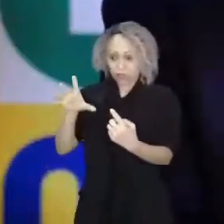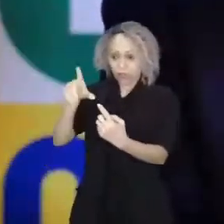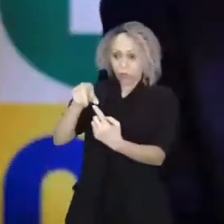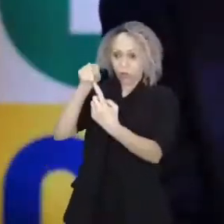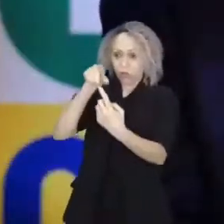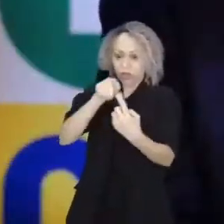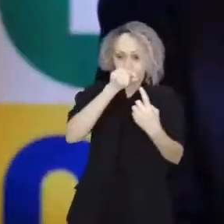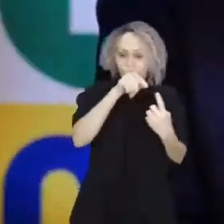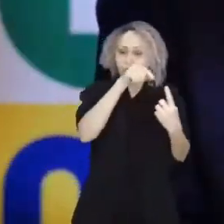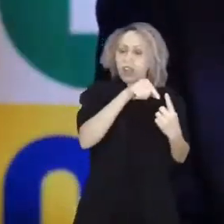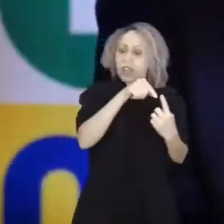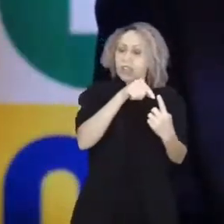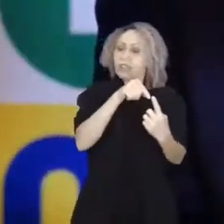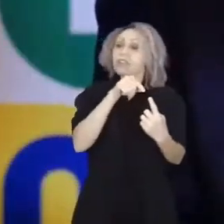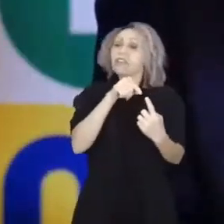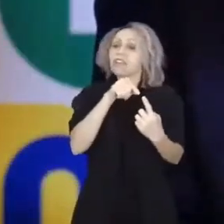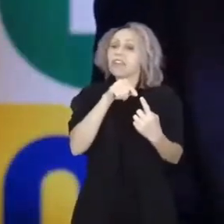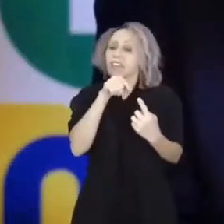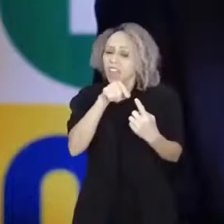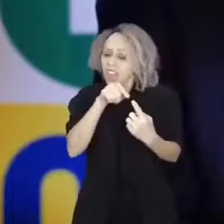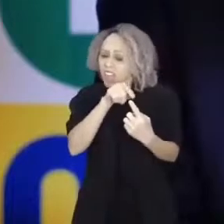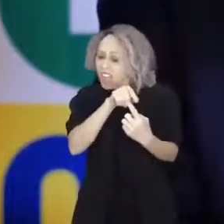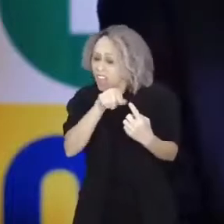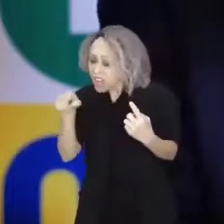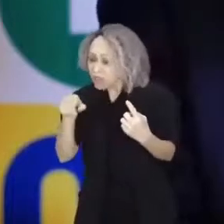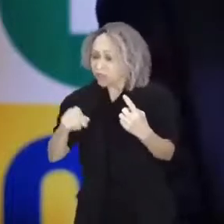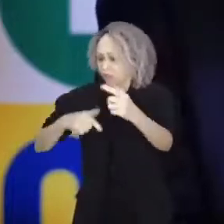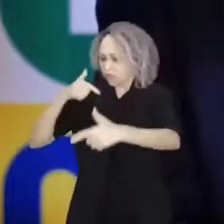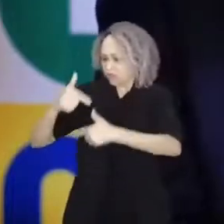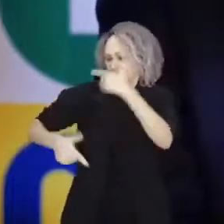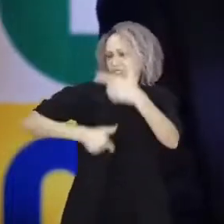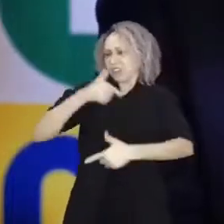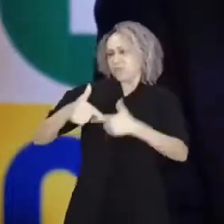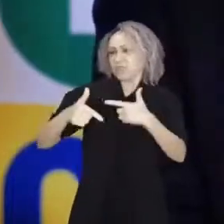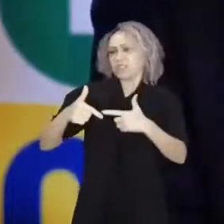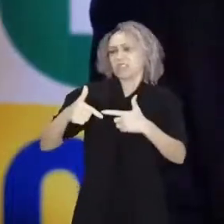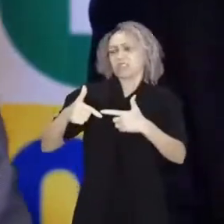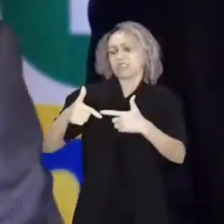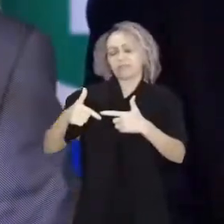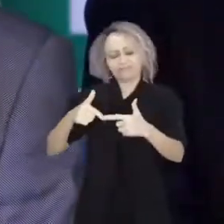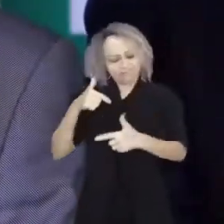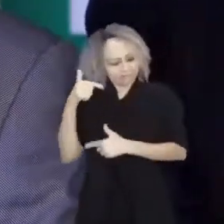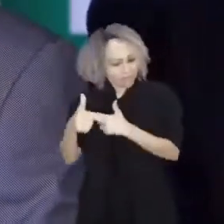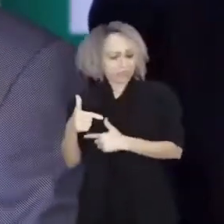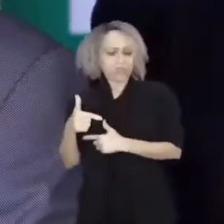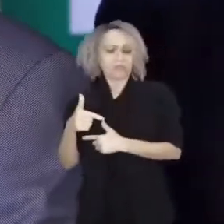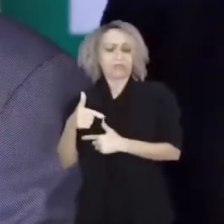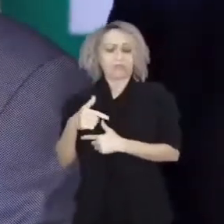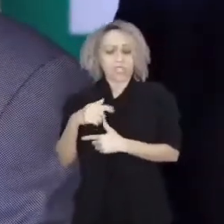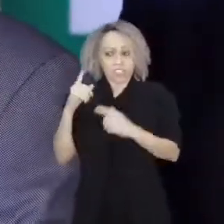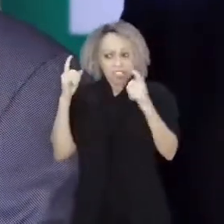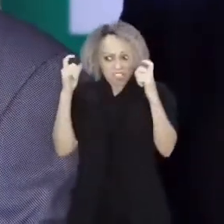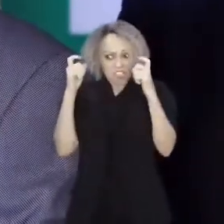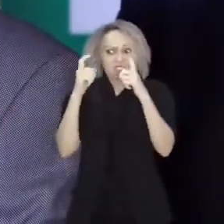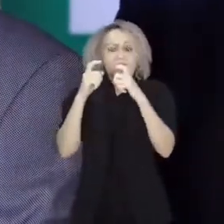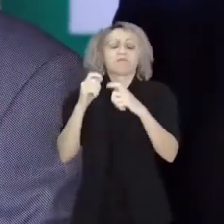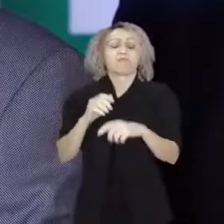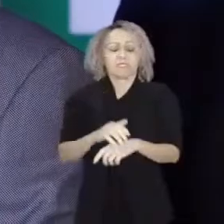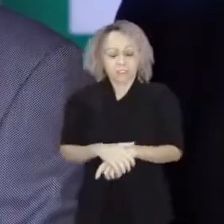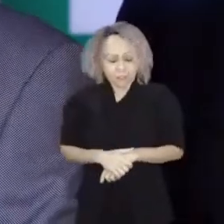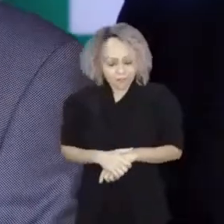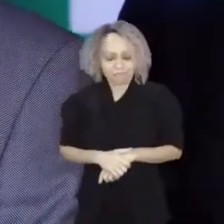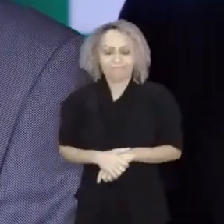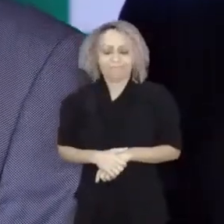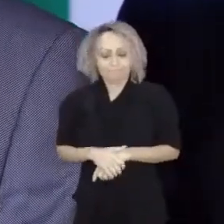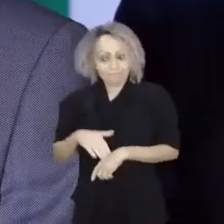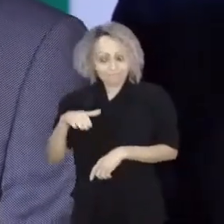sempre mais difícil do que as tarefas que eles já cumpriram. Portanto, o companheiro Haddad sabe da responsabilidade